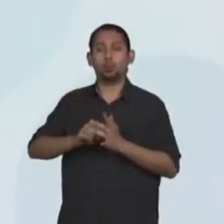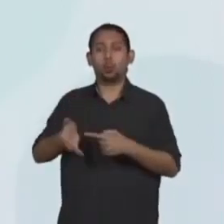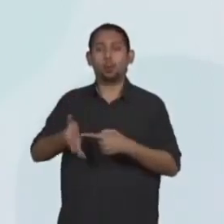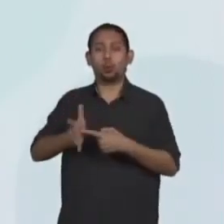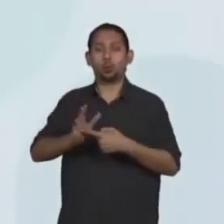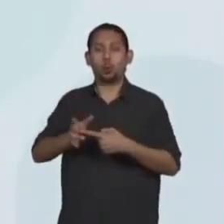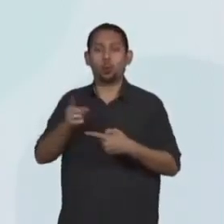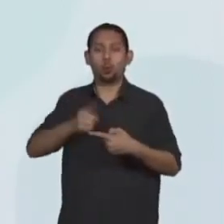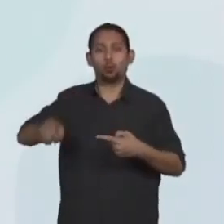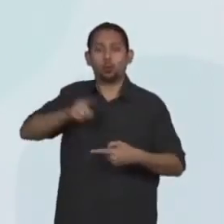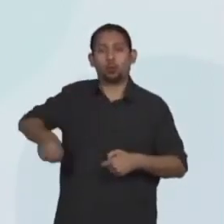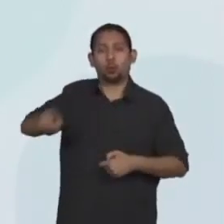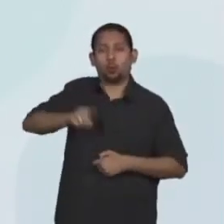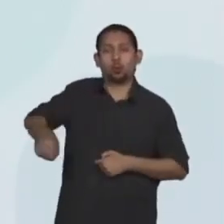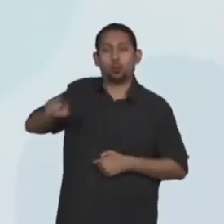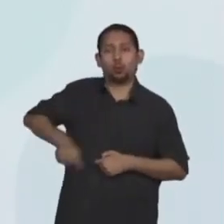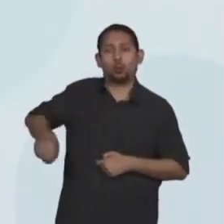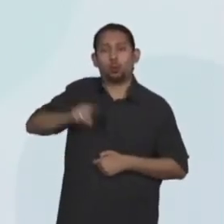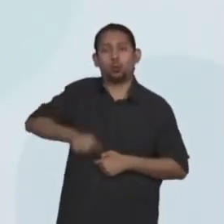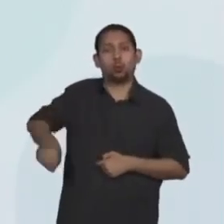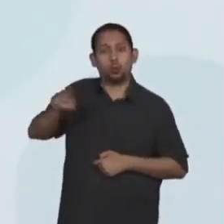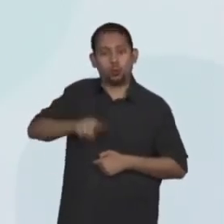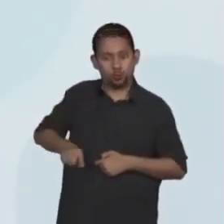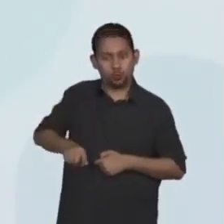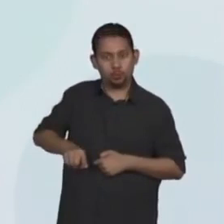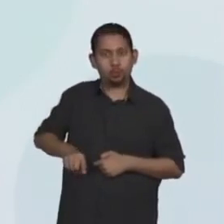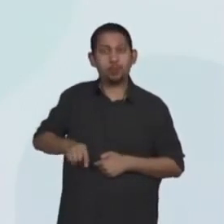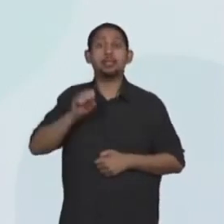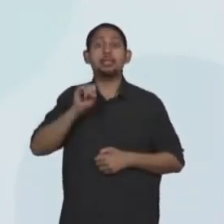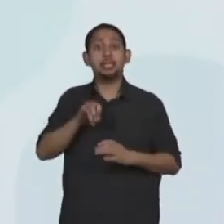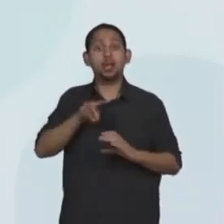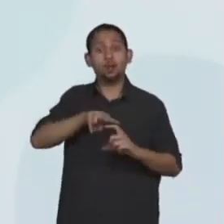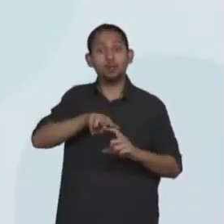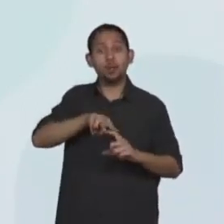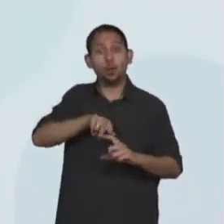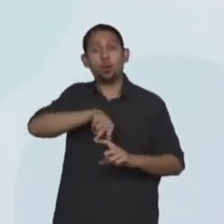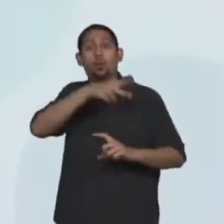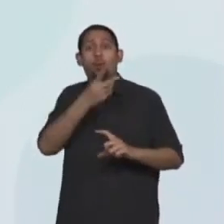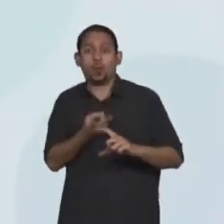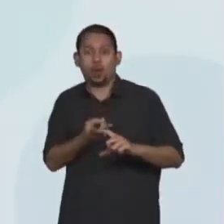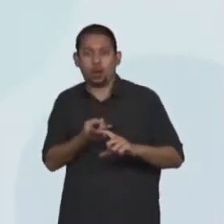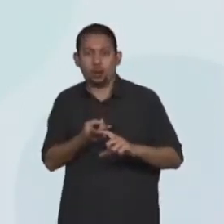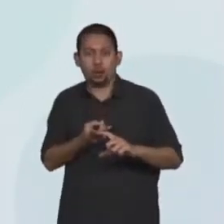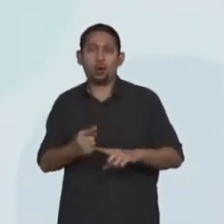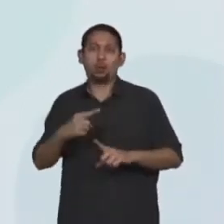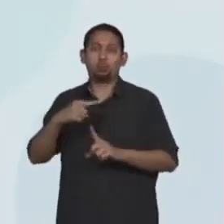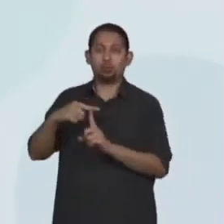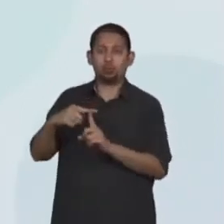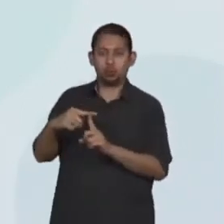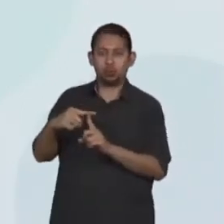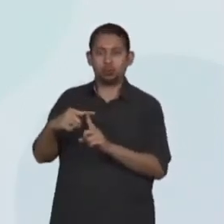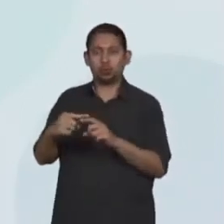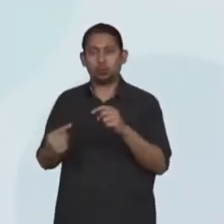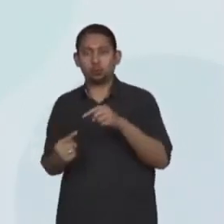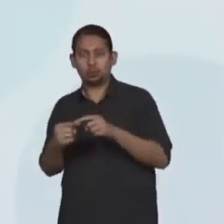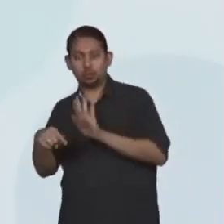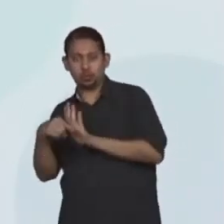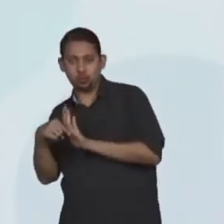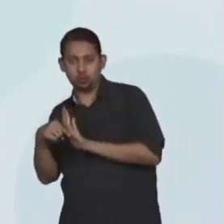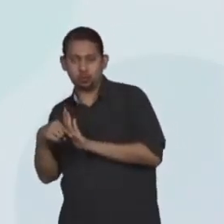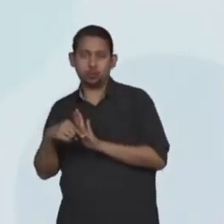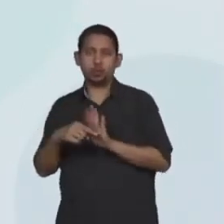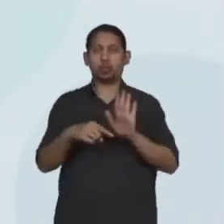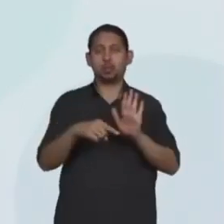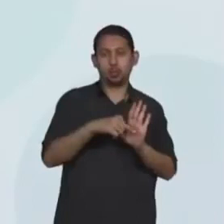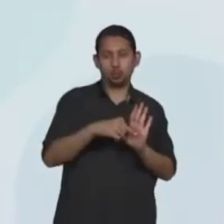Ele vai queimar? Ele não vai queimar. O que vai acontecer com ele? Aqui, ó, o polo positivo ligado no polo negativo e o